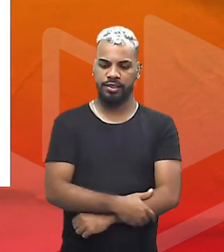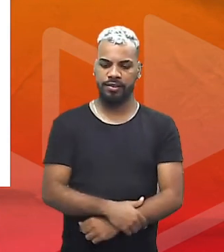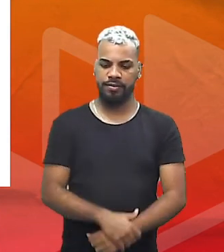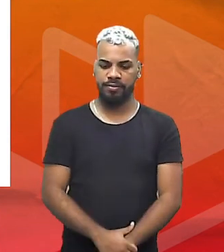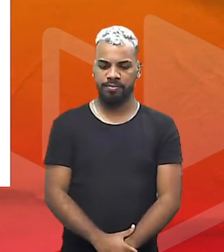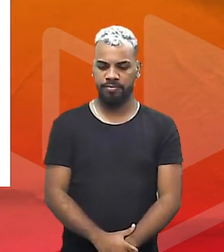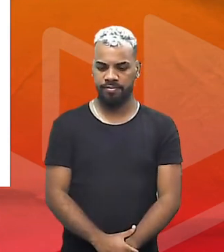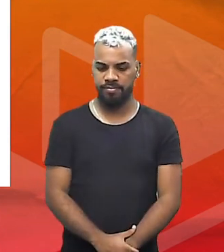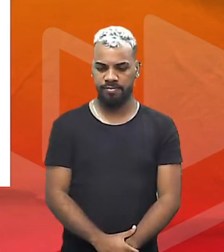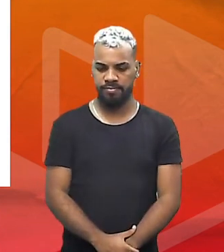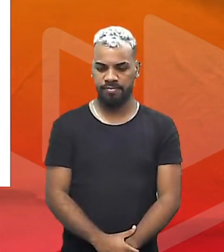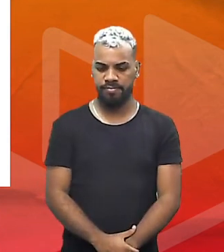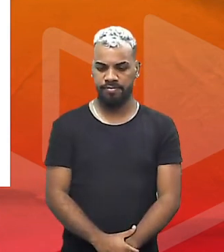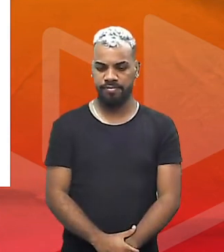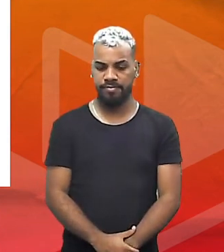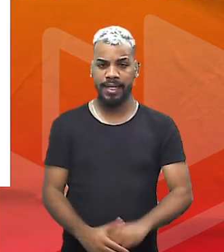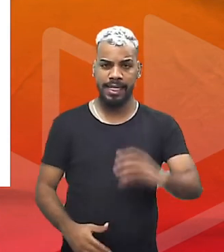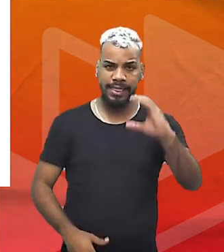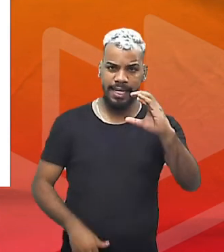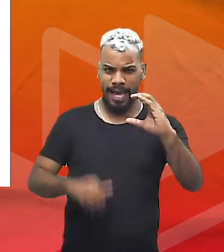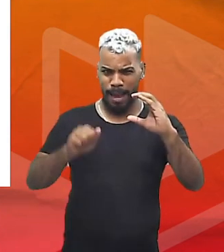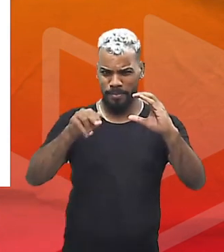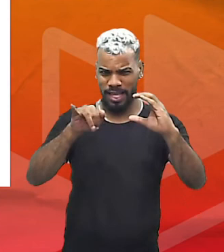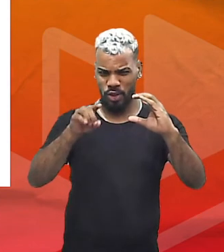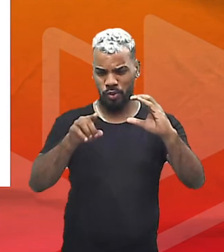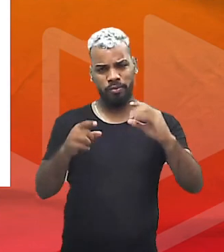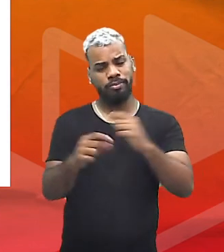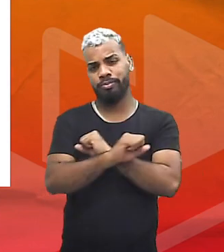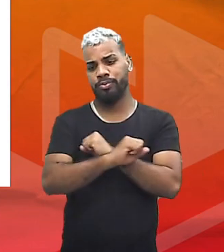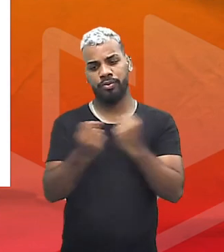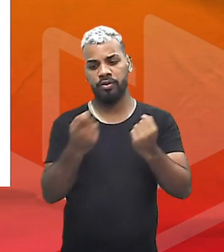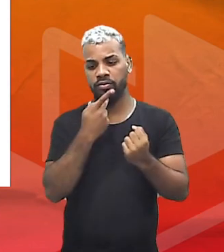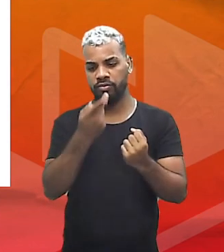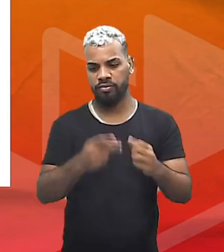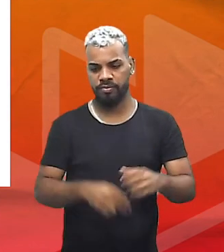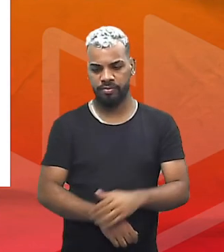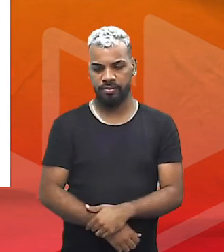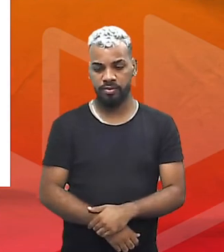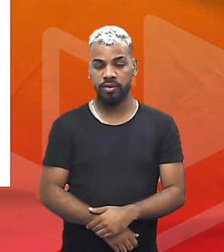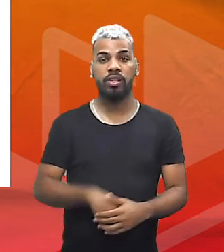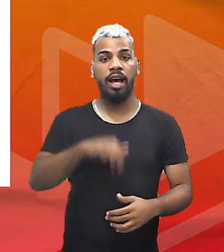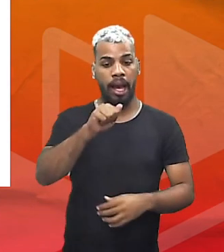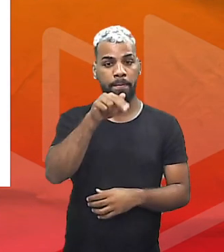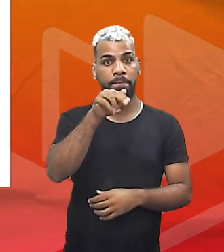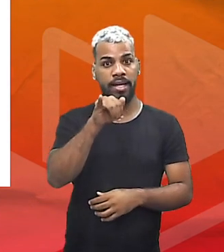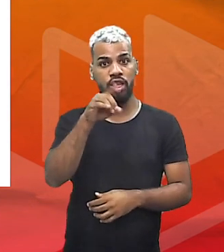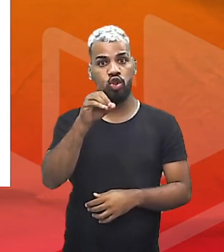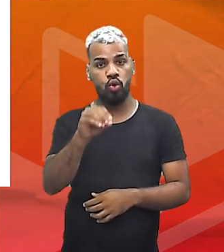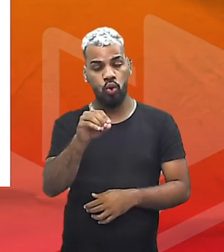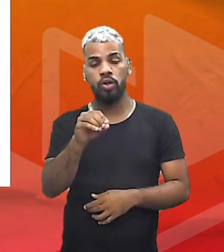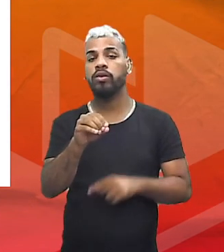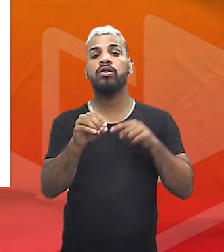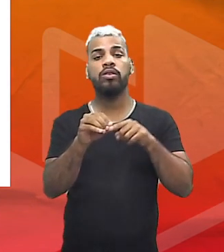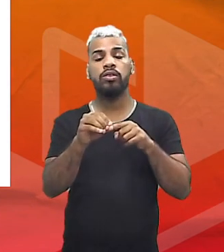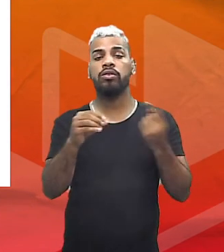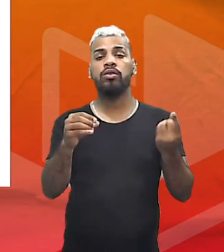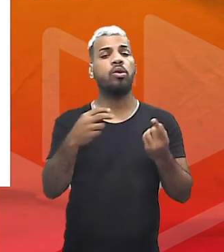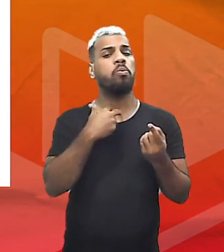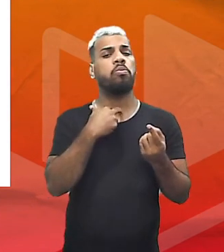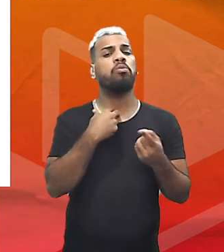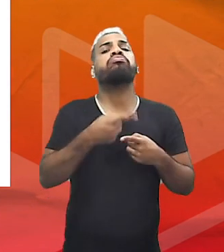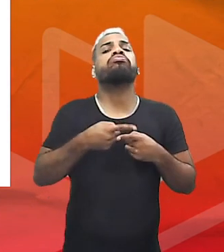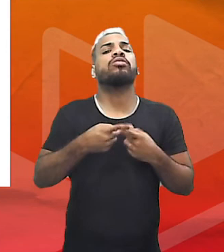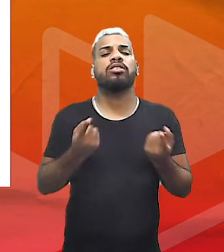amido pode ser não eu acabei de dizer a vocês porque o amido não pode ser o amido não pode ser